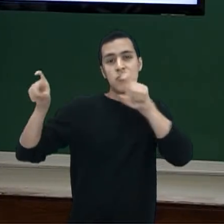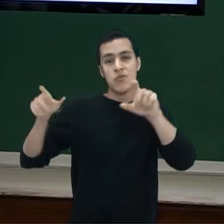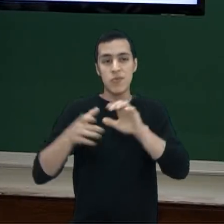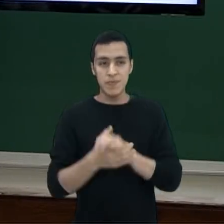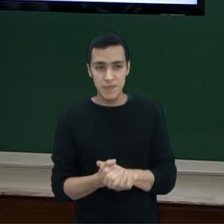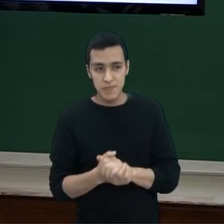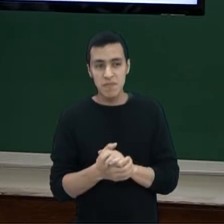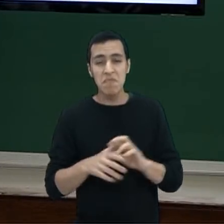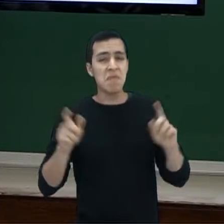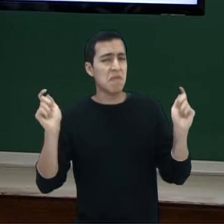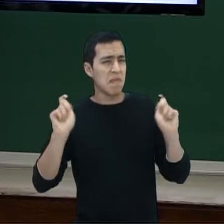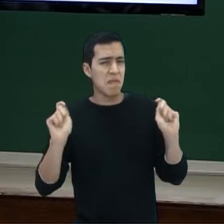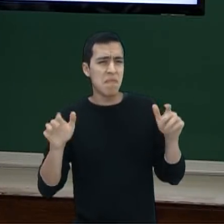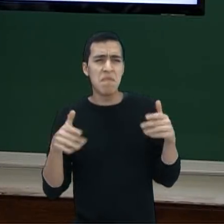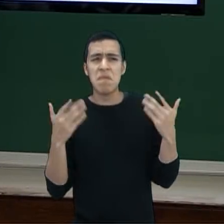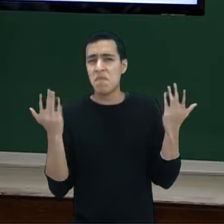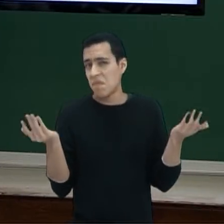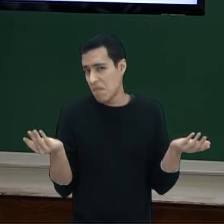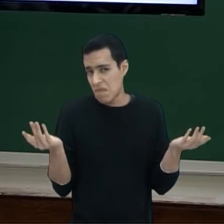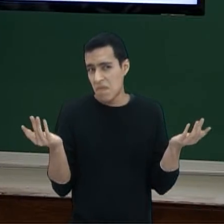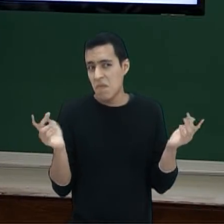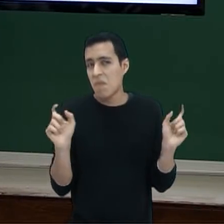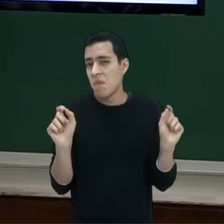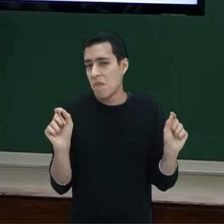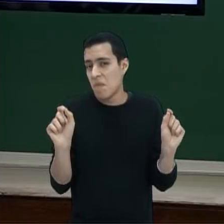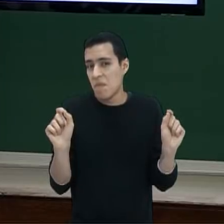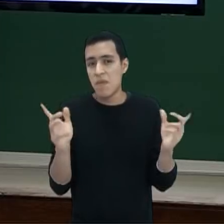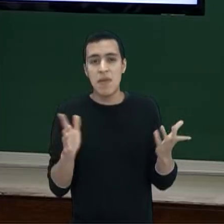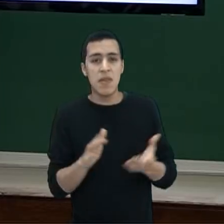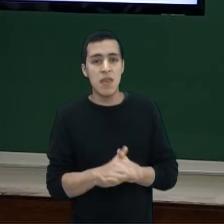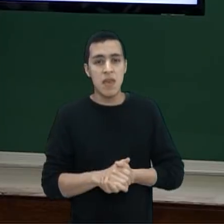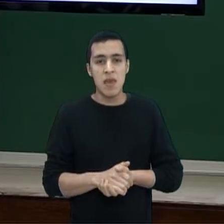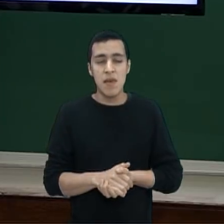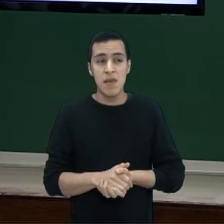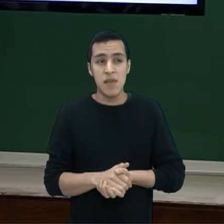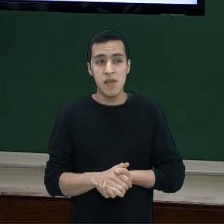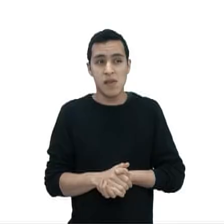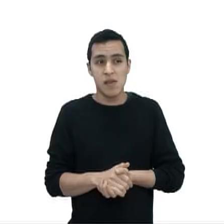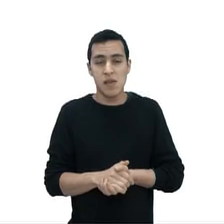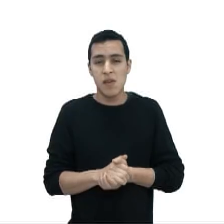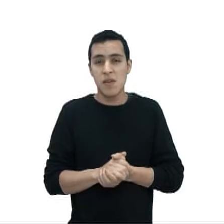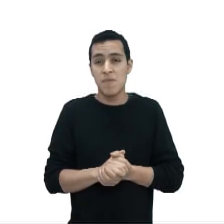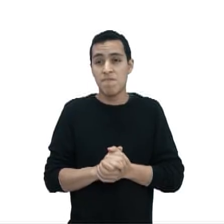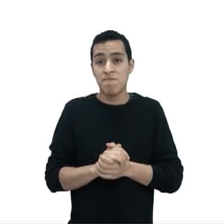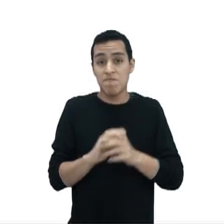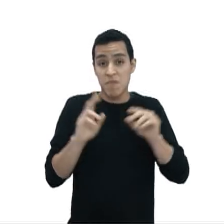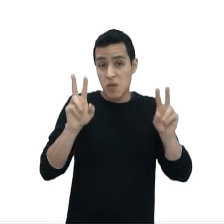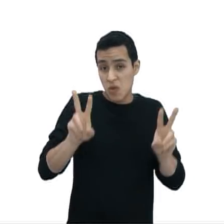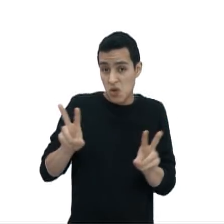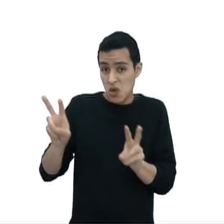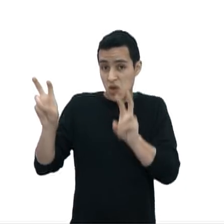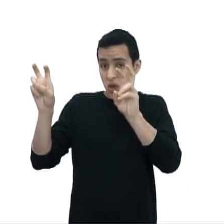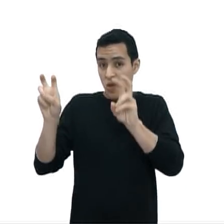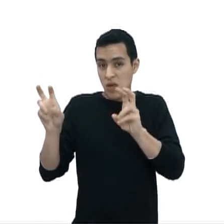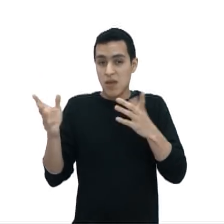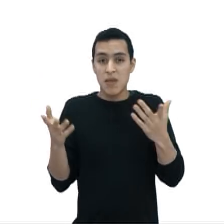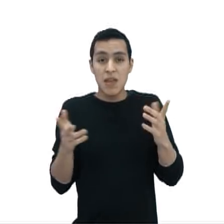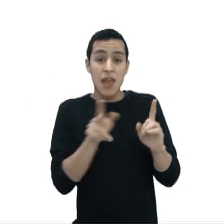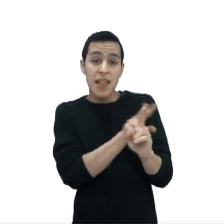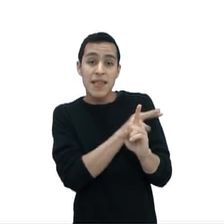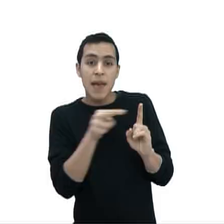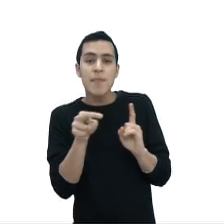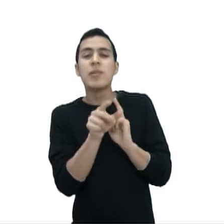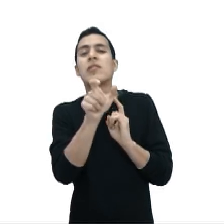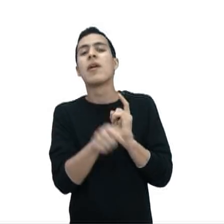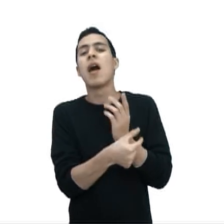quais são as possibilidades de título de repente? Né? O título que foi do conto, né, na perspectiva